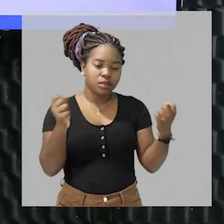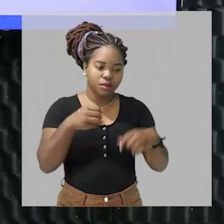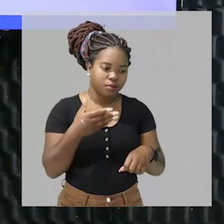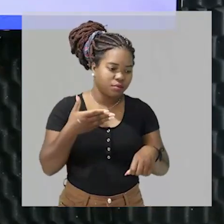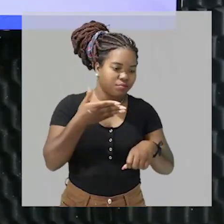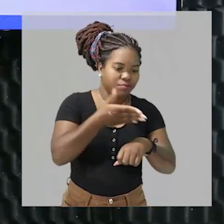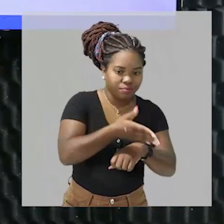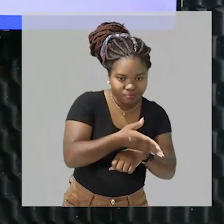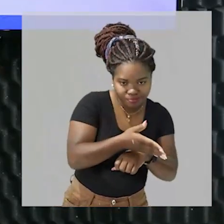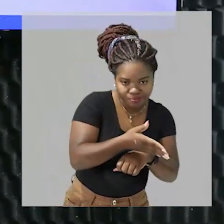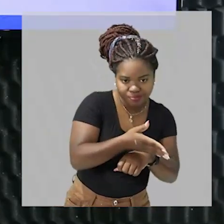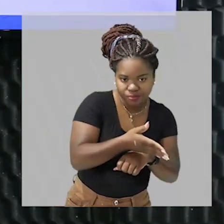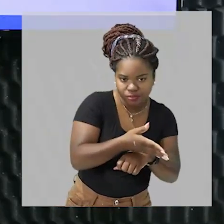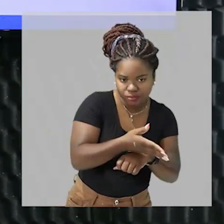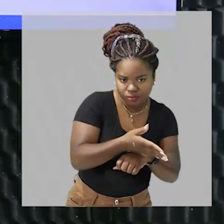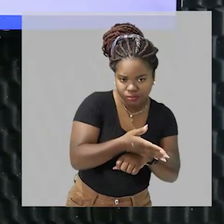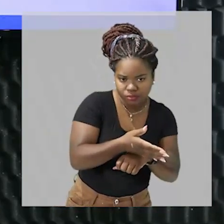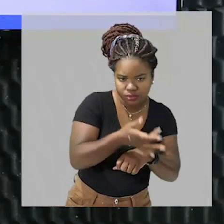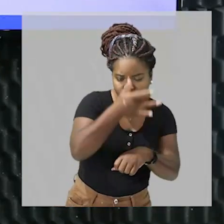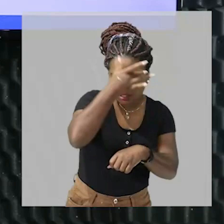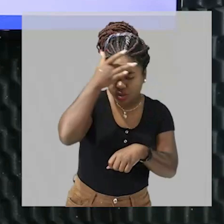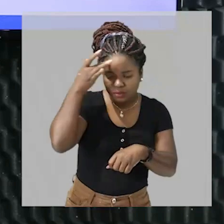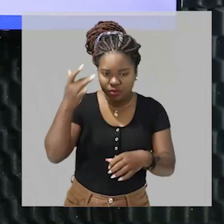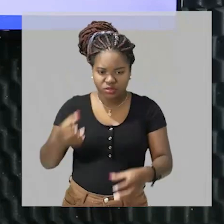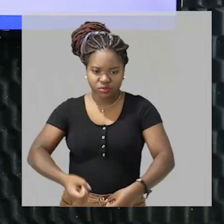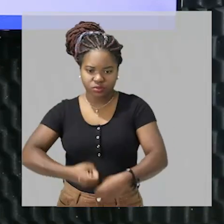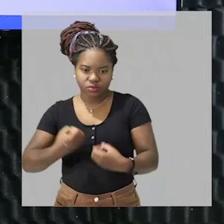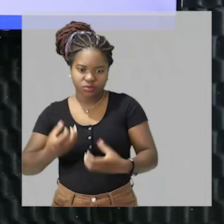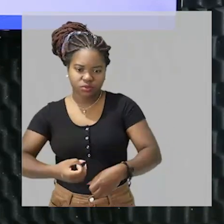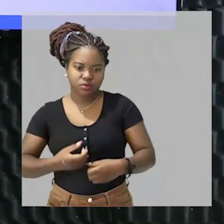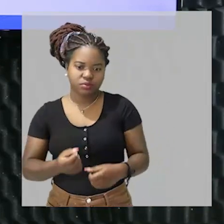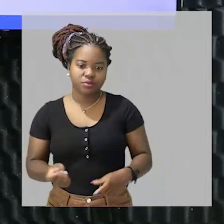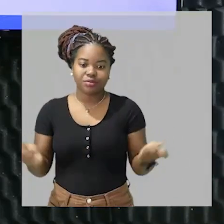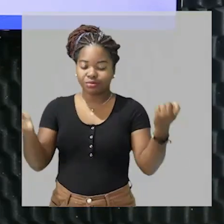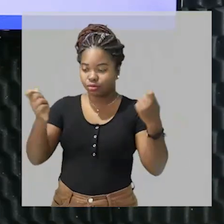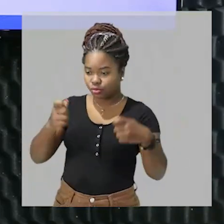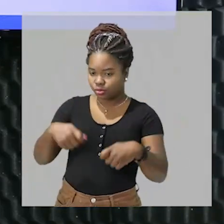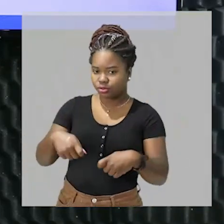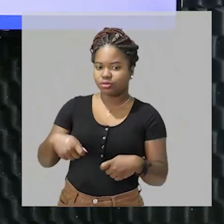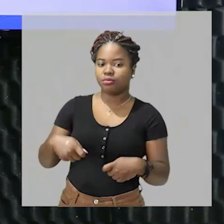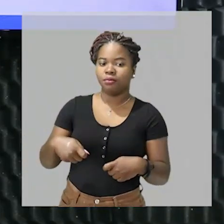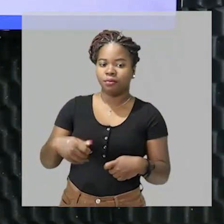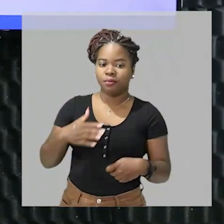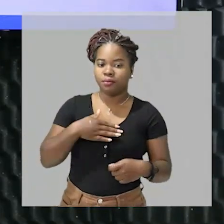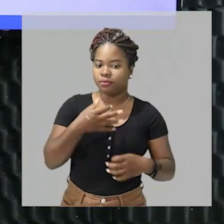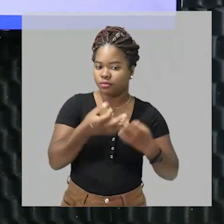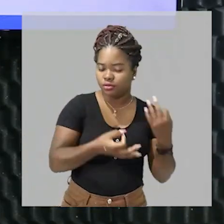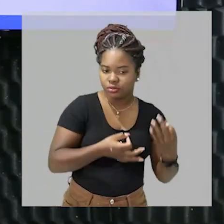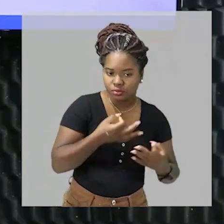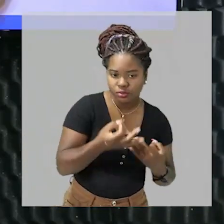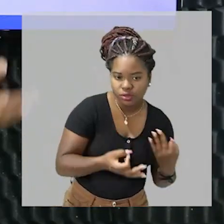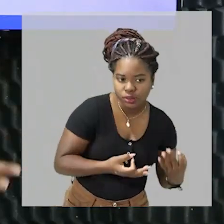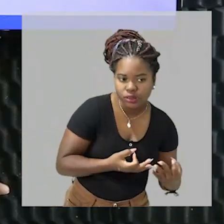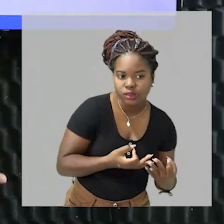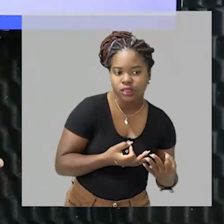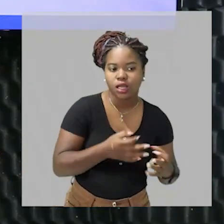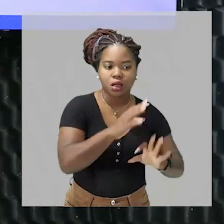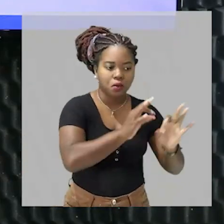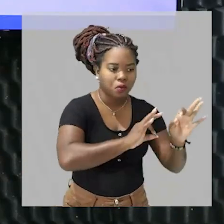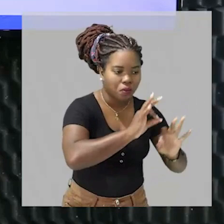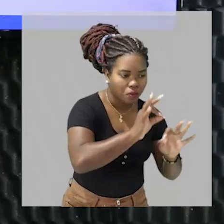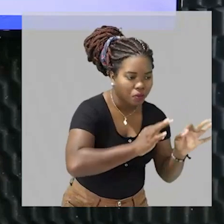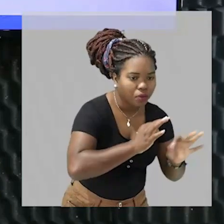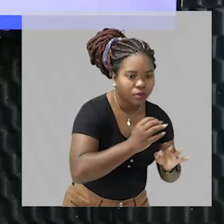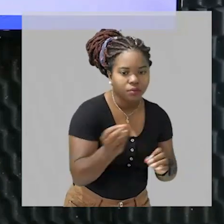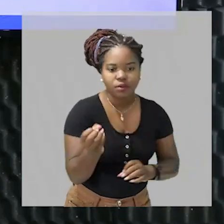A artista me proporciona, a intervenção dela, no caso, me proporciona a possibilidade de eu montar